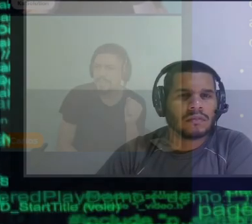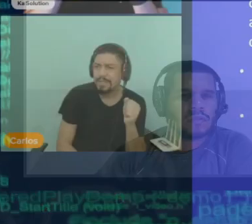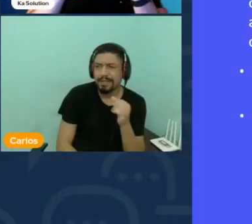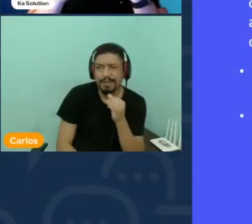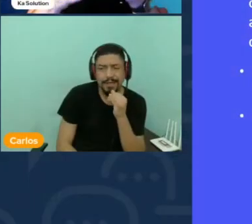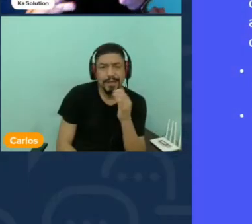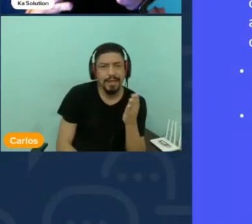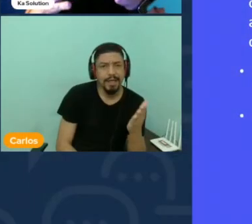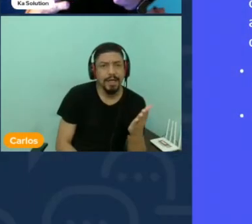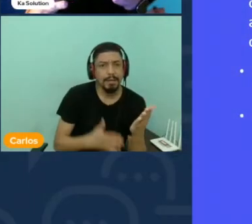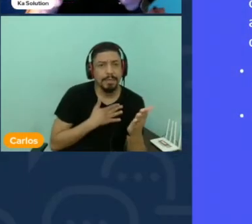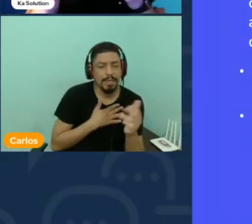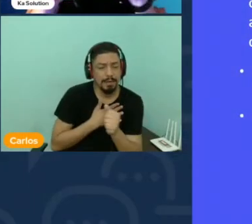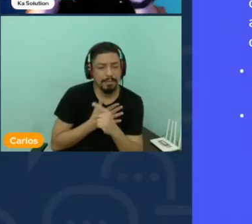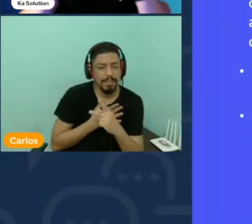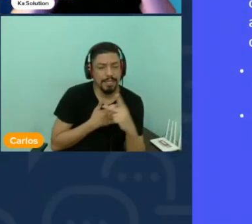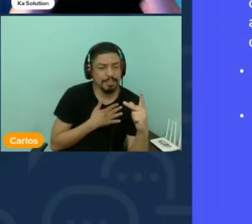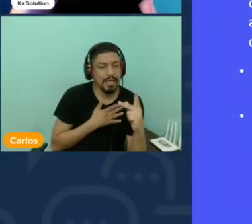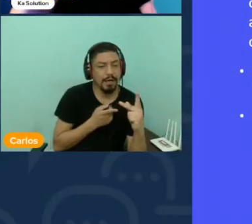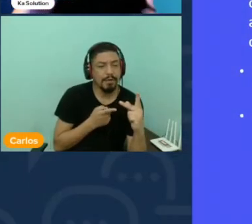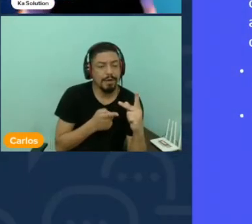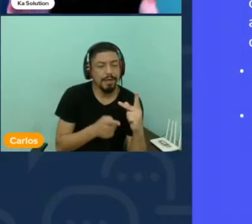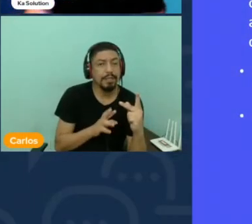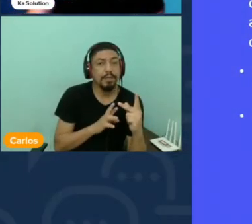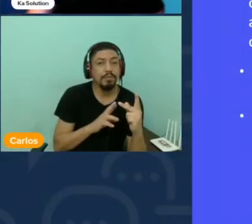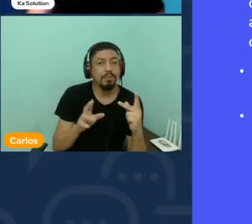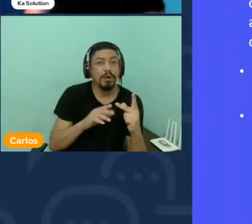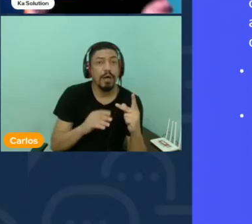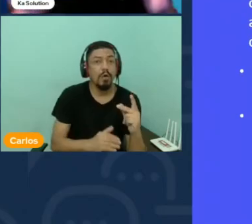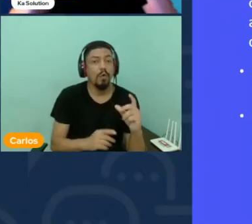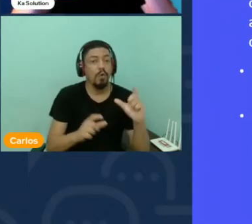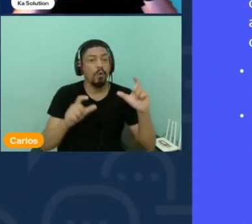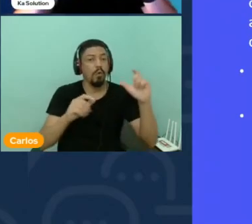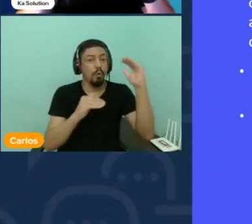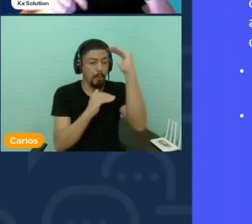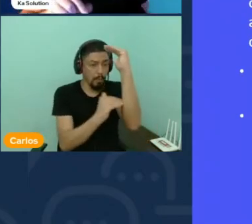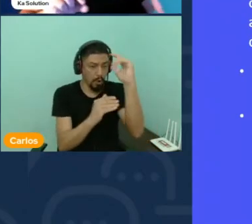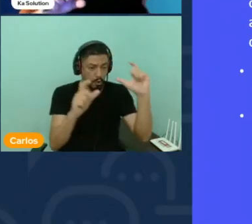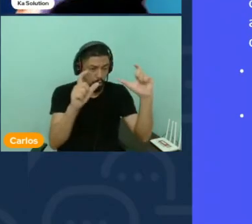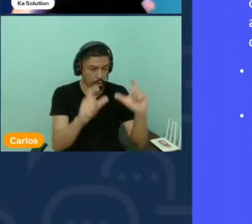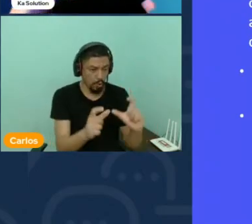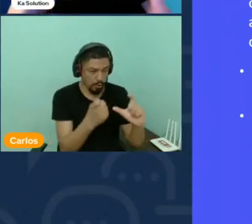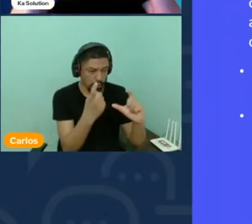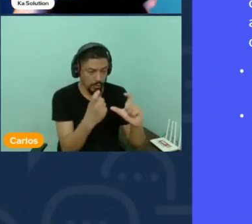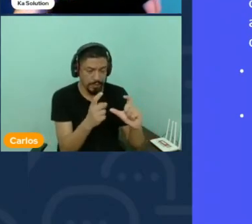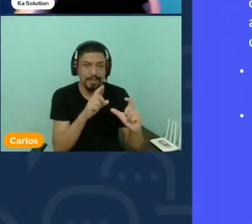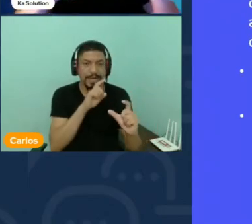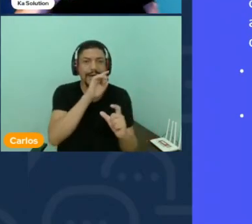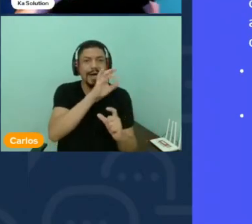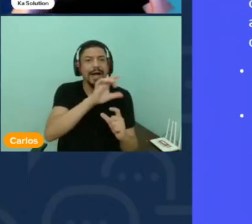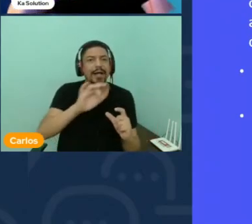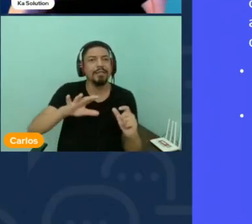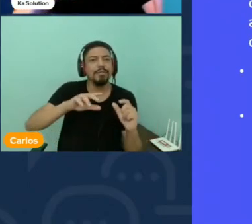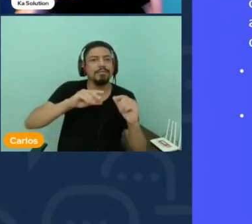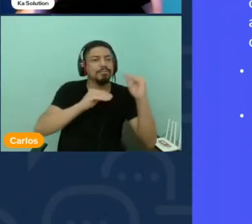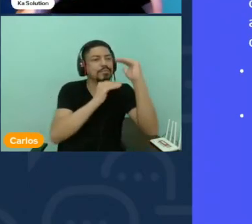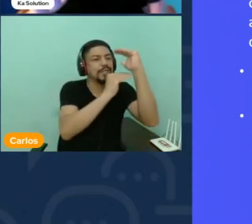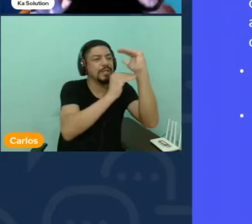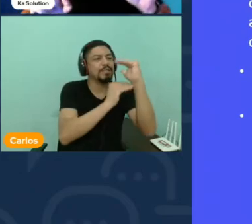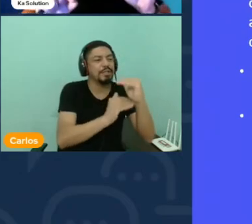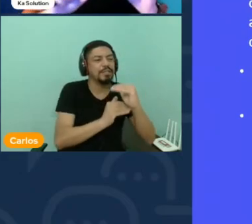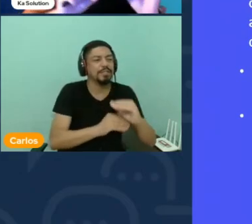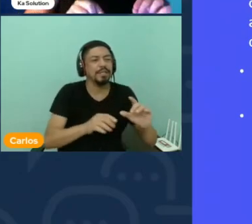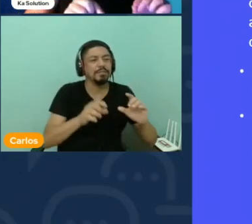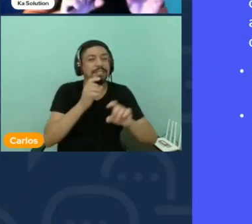quando a minha aplicação ela não é um bloco de código único. Eu tenho cada pedacinho